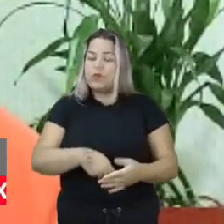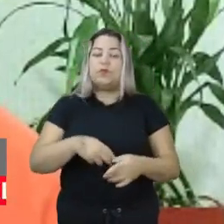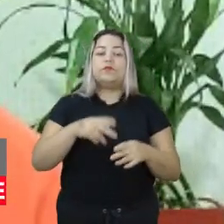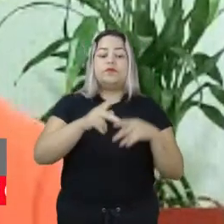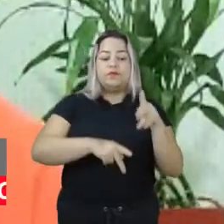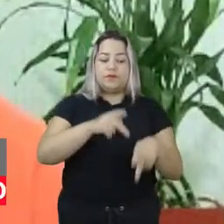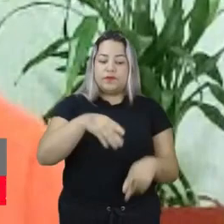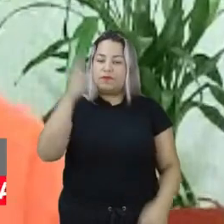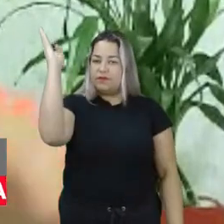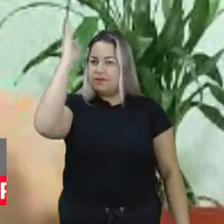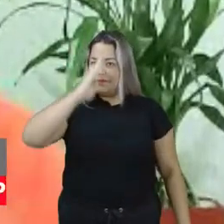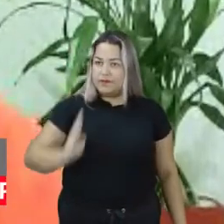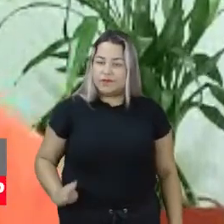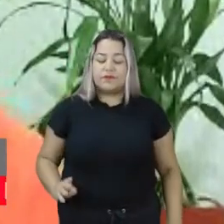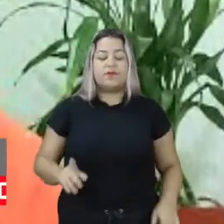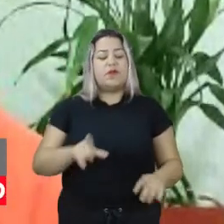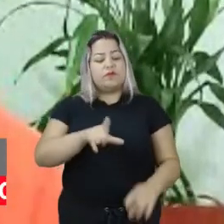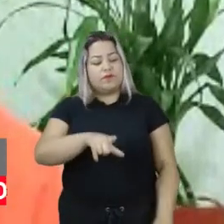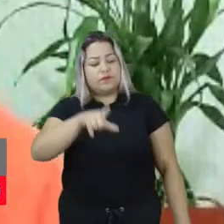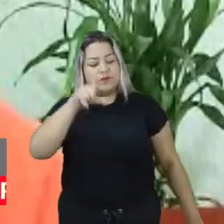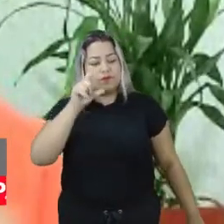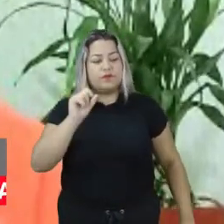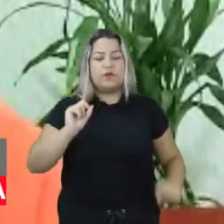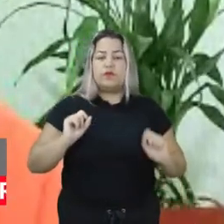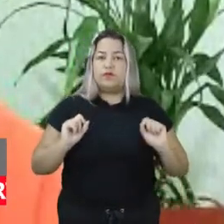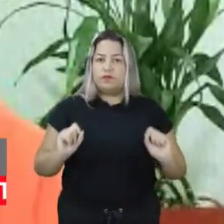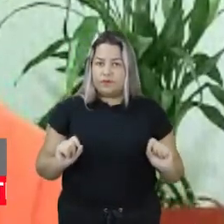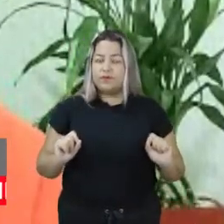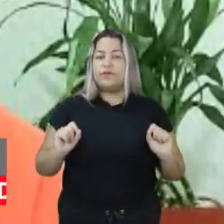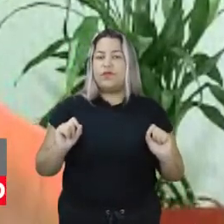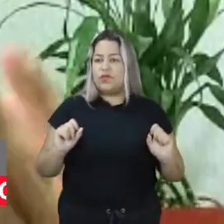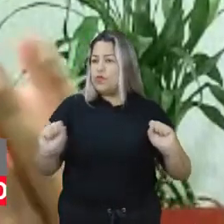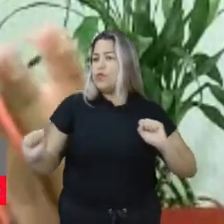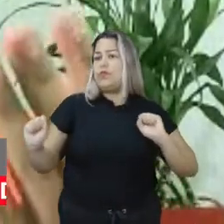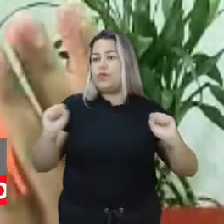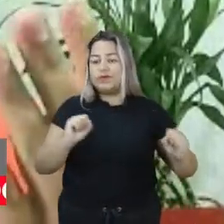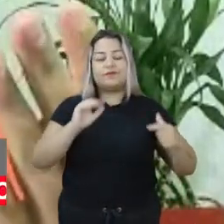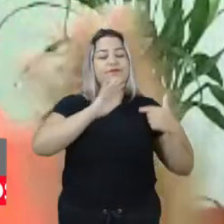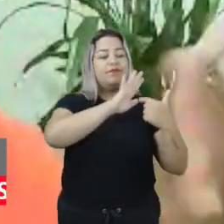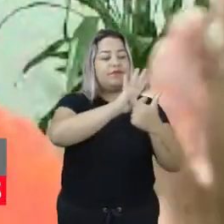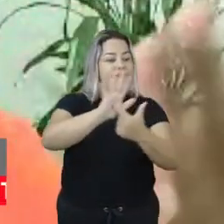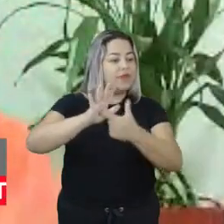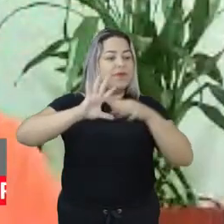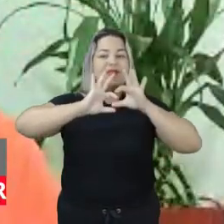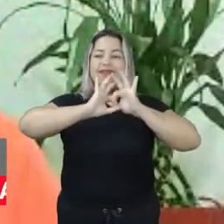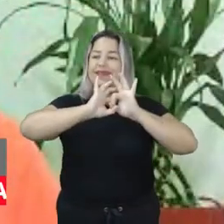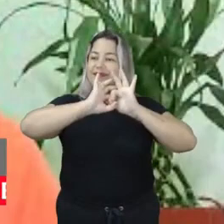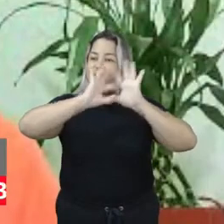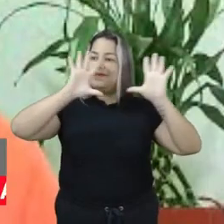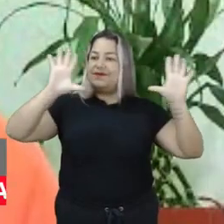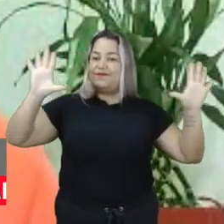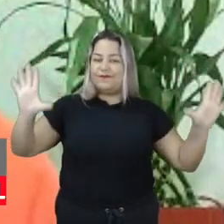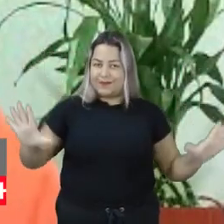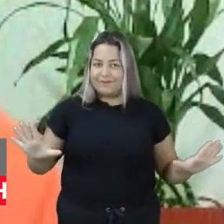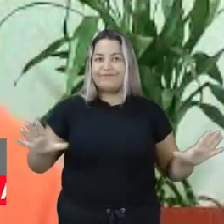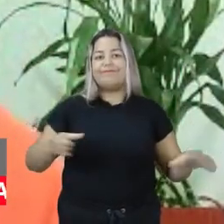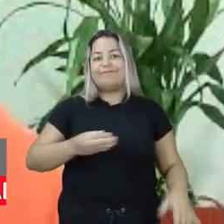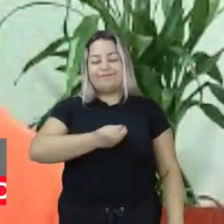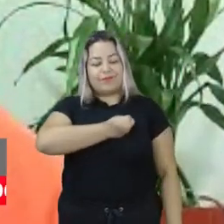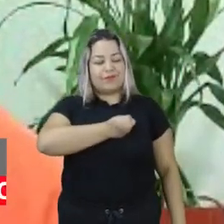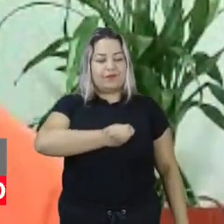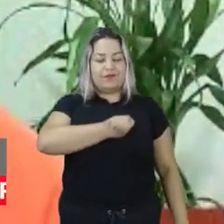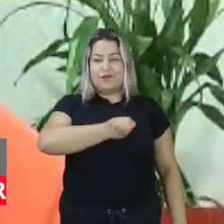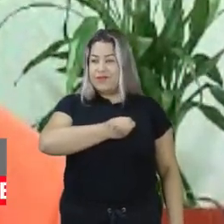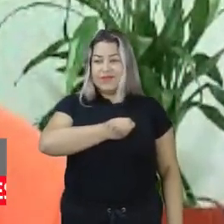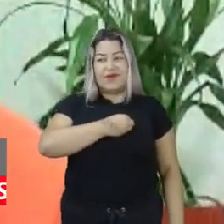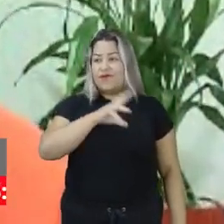do voto, a opção da expressão, a opção de poder se manifestar livremente e a gente não viver uma